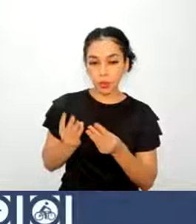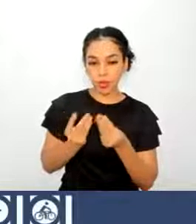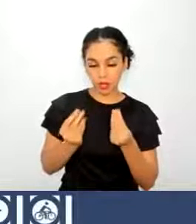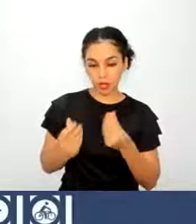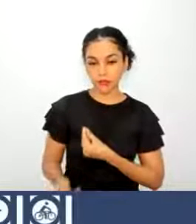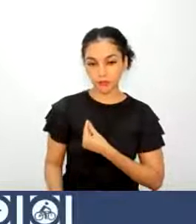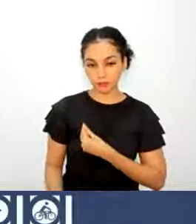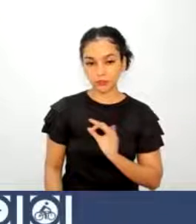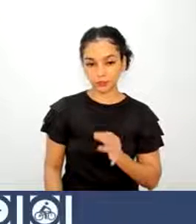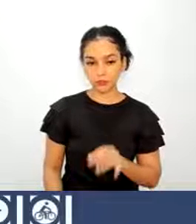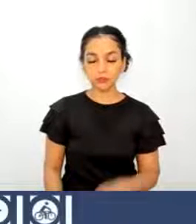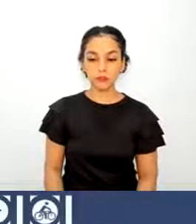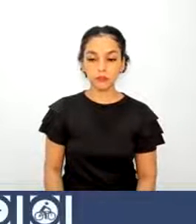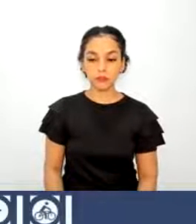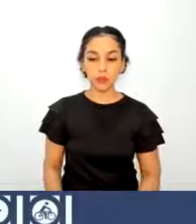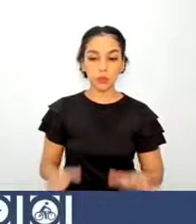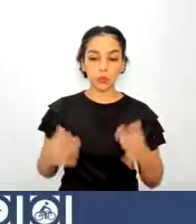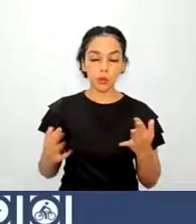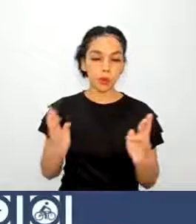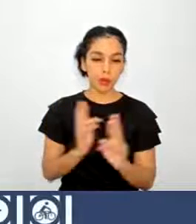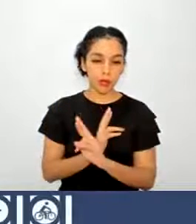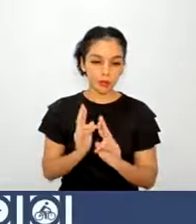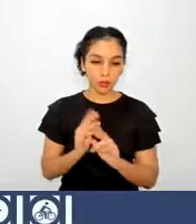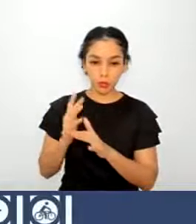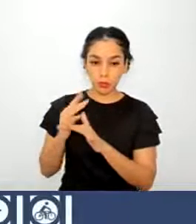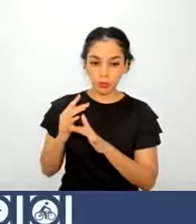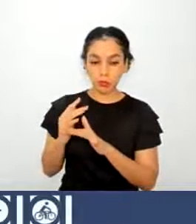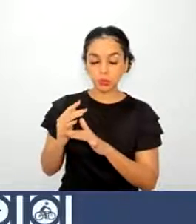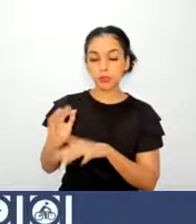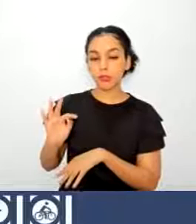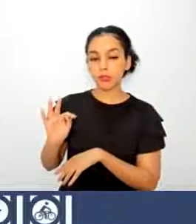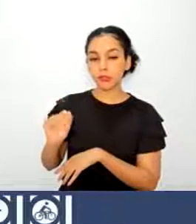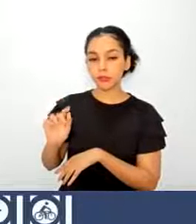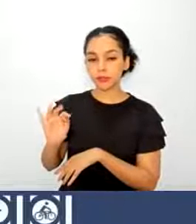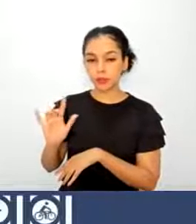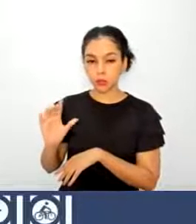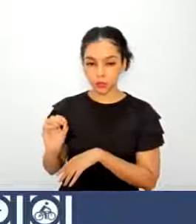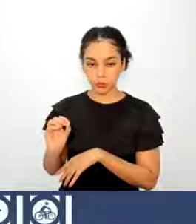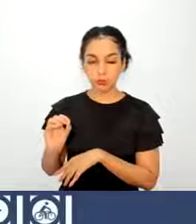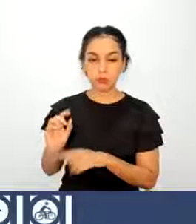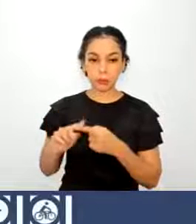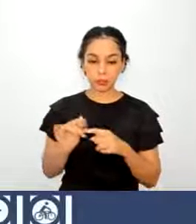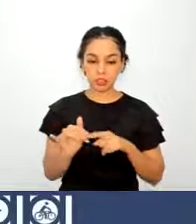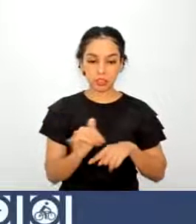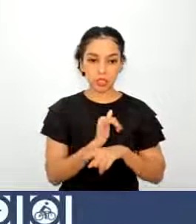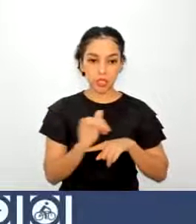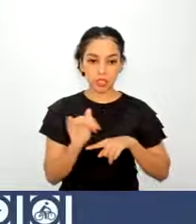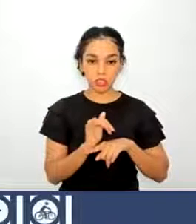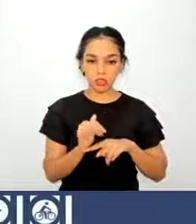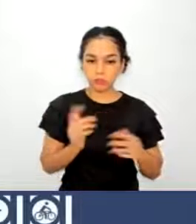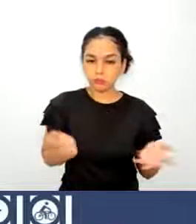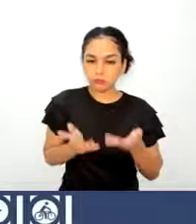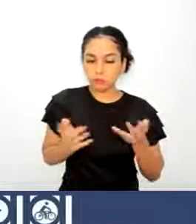né? Qual é a relação entre o urbanismo tático e a estratégia de convencer o poder público a